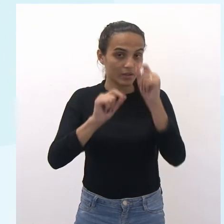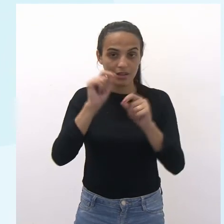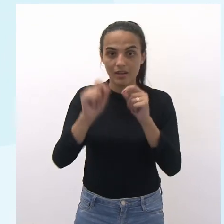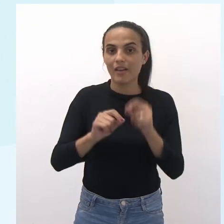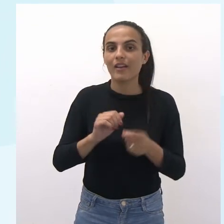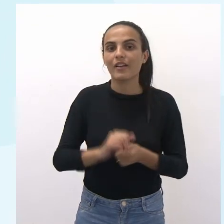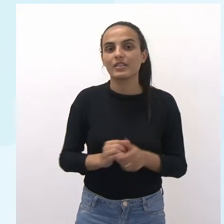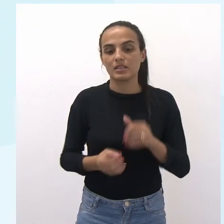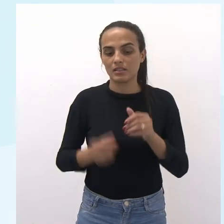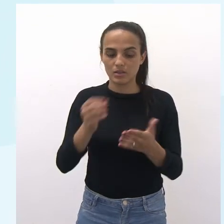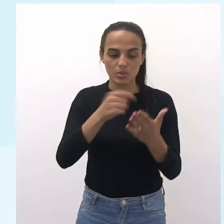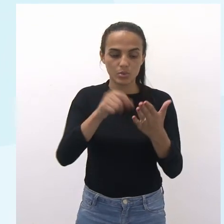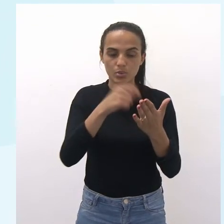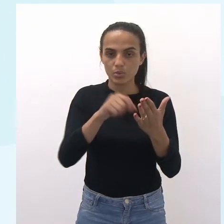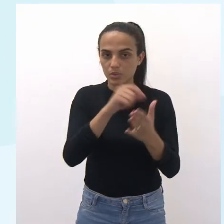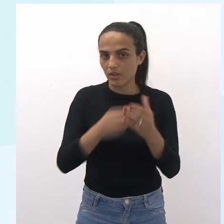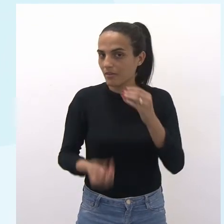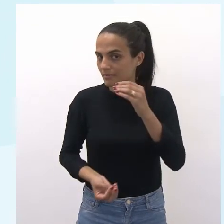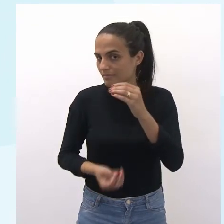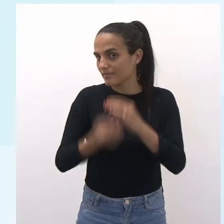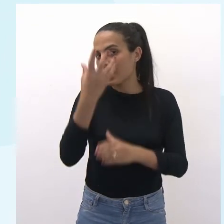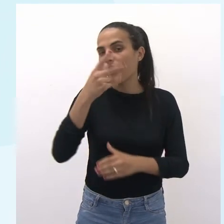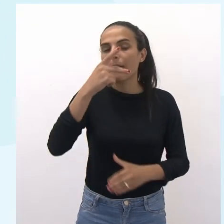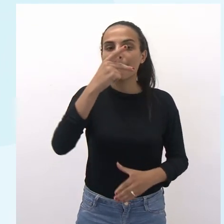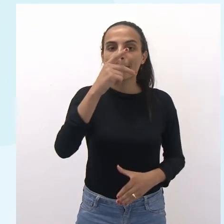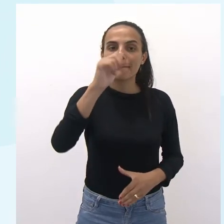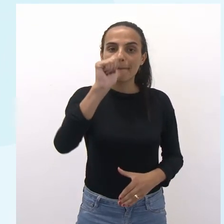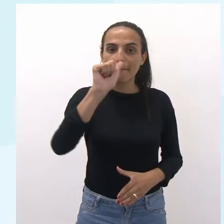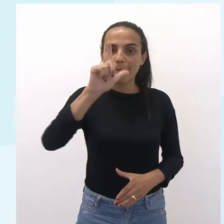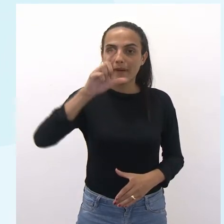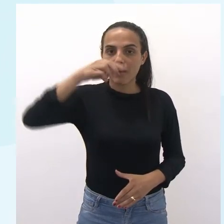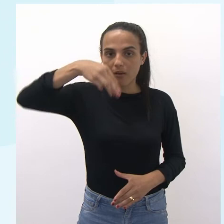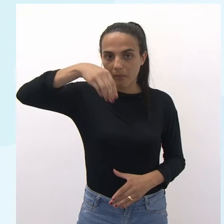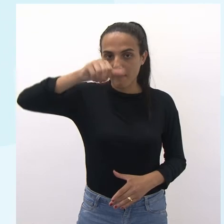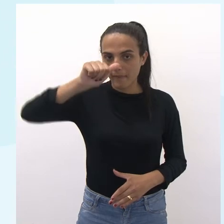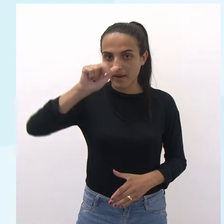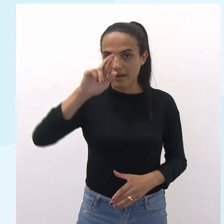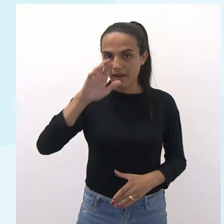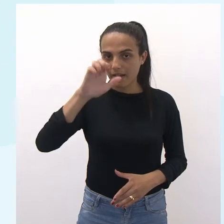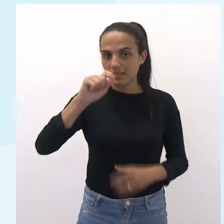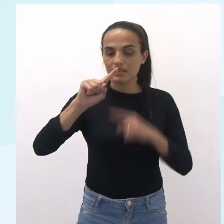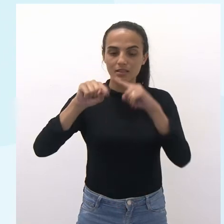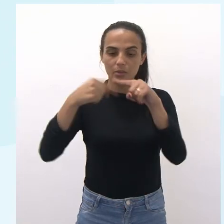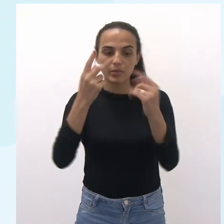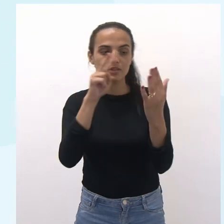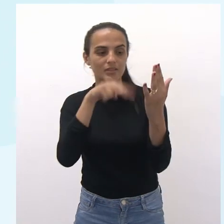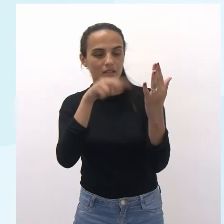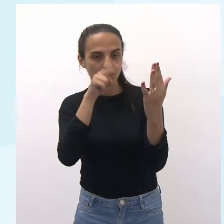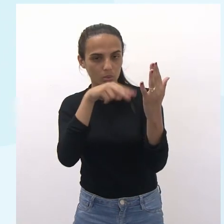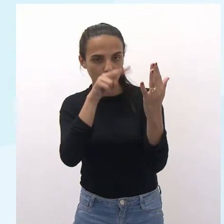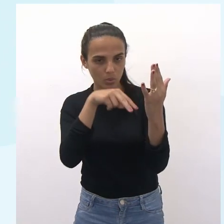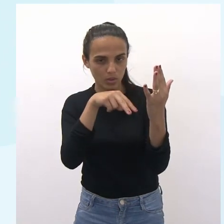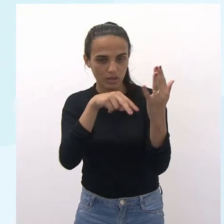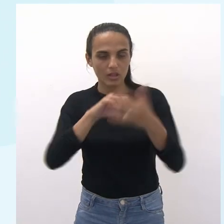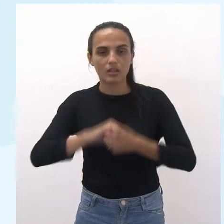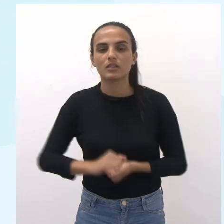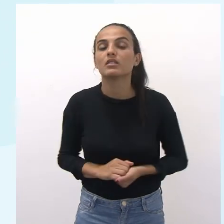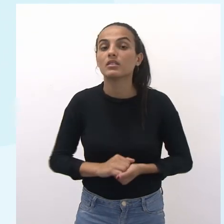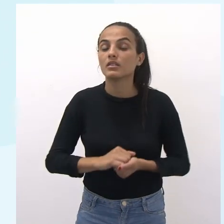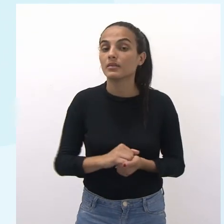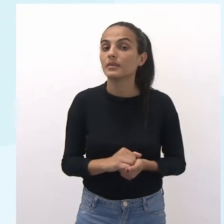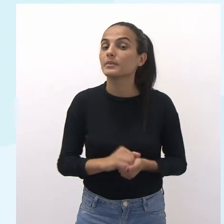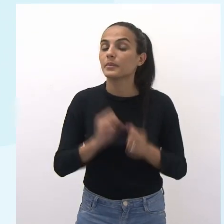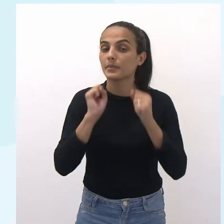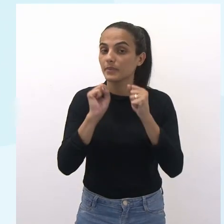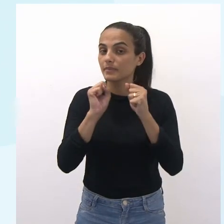pela Fundação Cultural Palmares, e depois da leitura crítica desse artigo, a